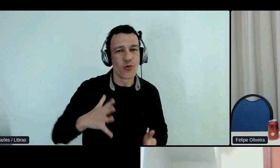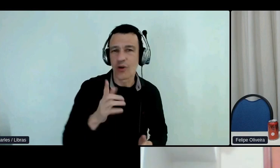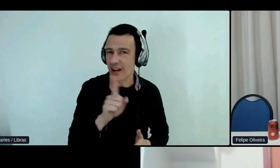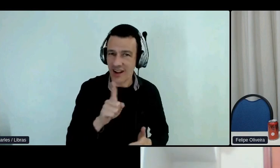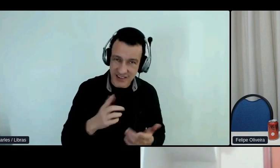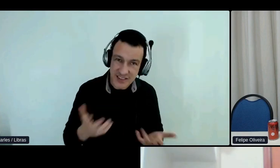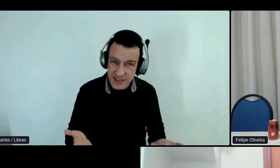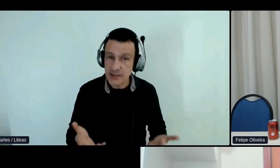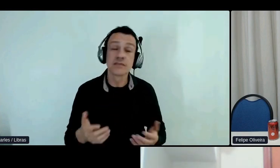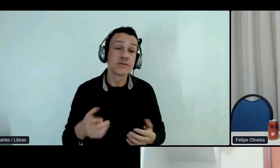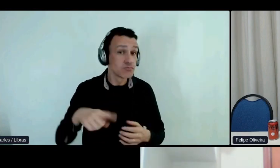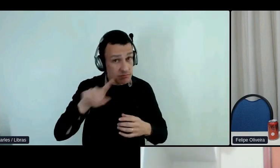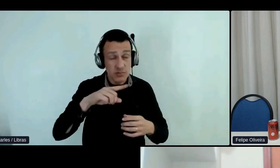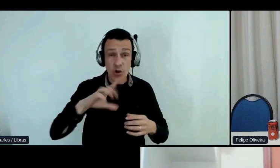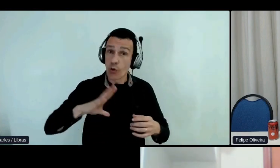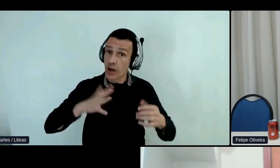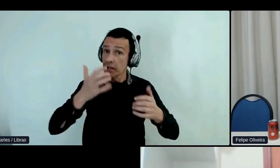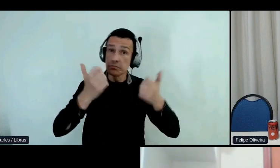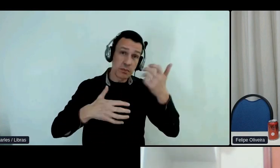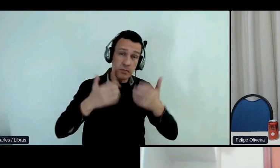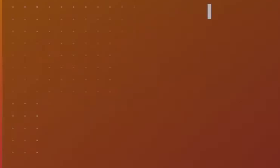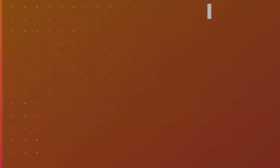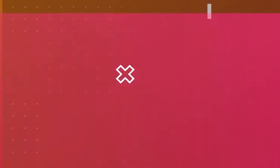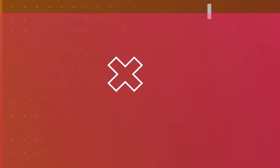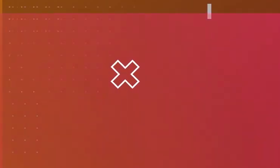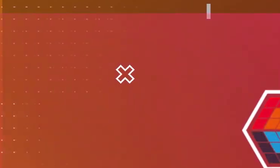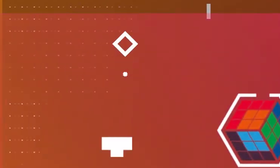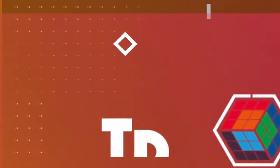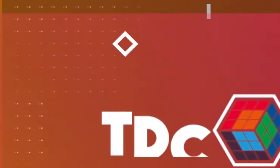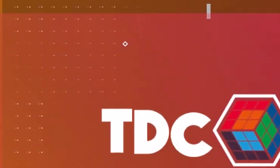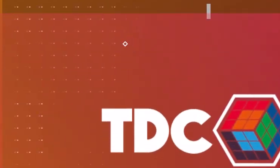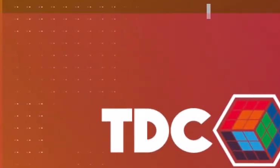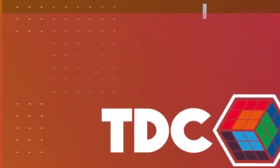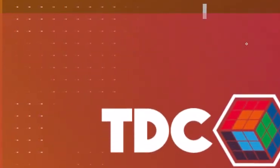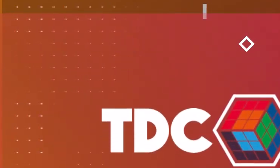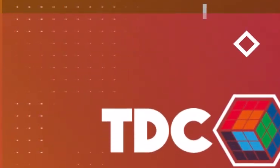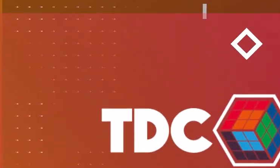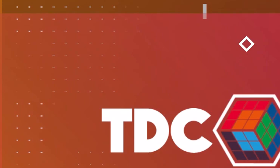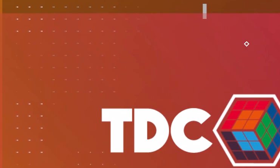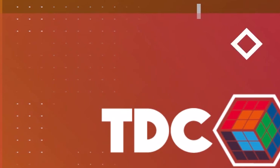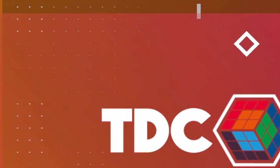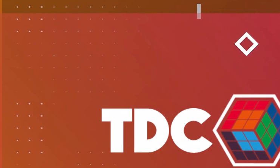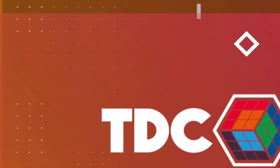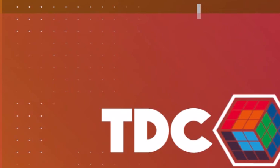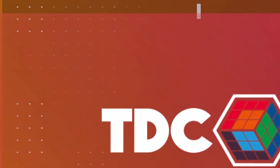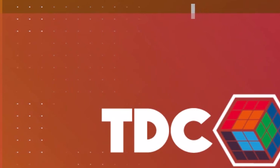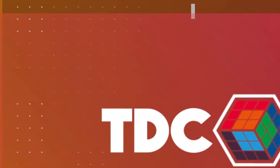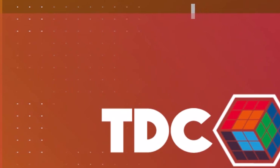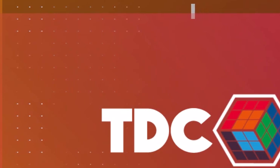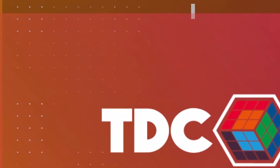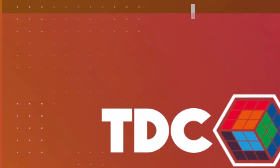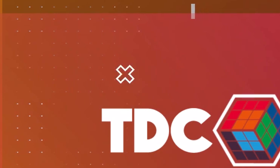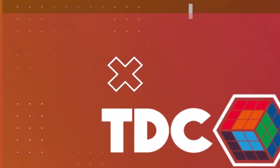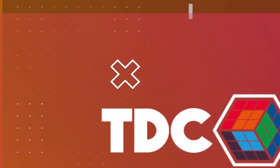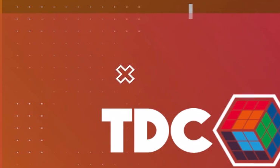essa simplicidade, essa didática que vocês trouxeram, e trazer um pouquinho também, né, principalmente a abertura, a coragem de vir aqui falar sobre esse tema, que